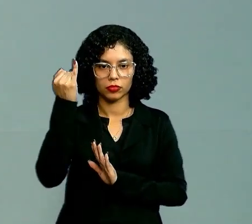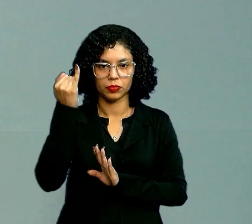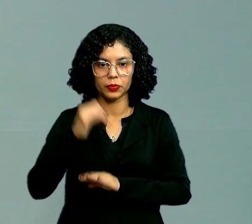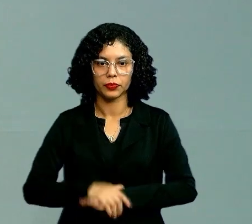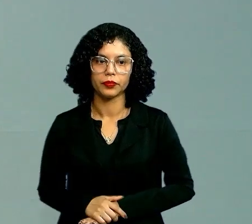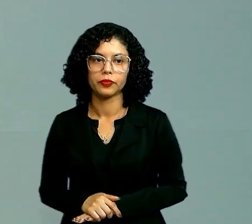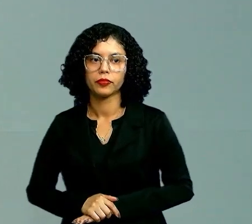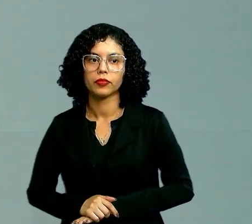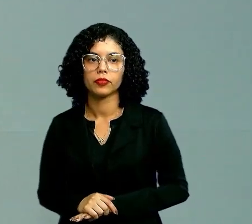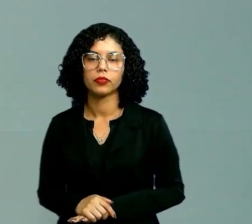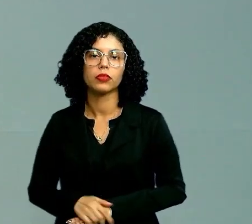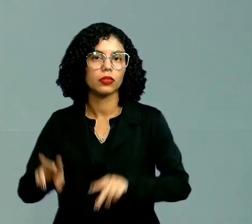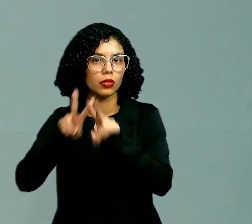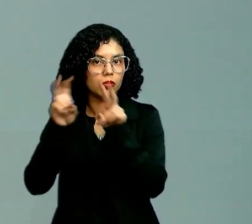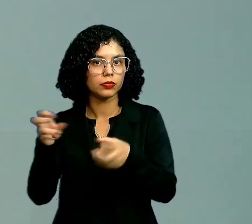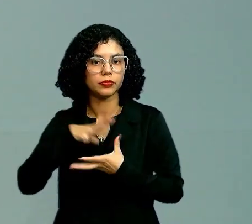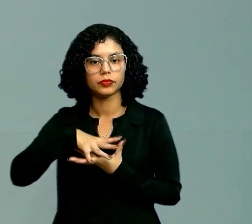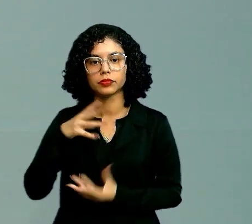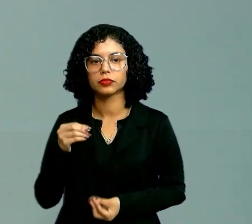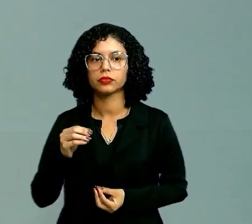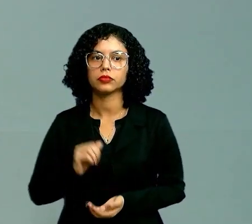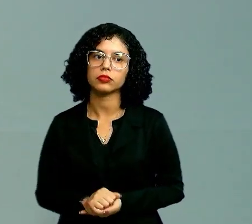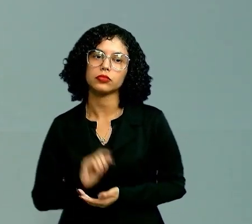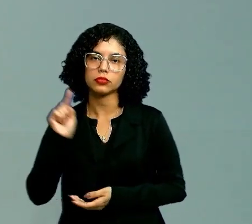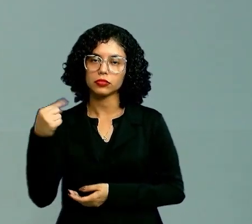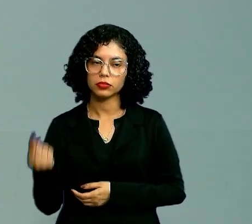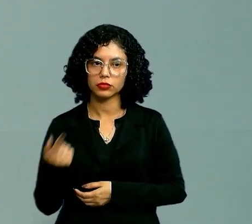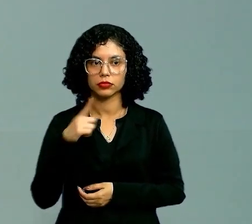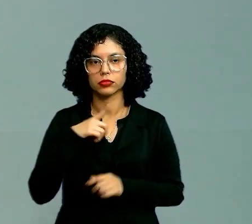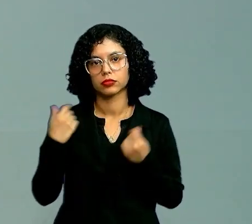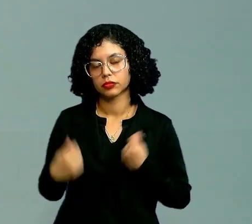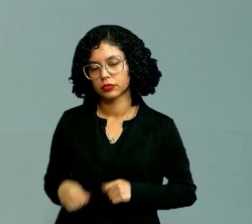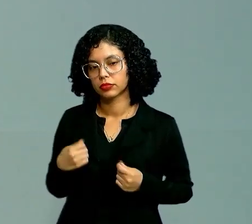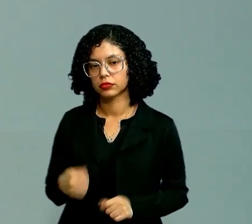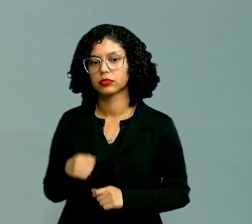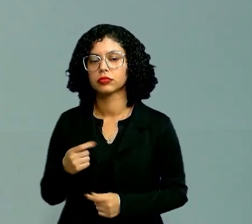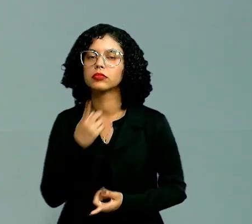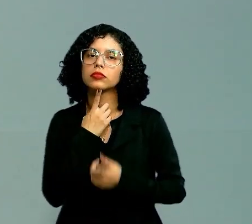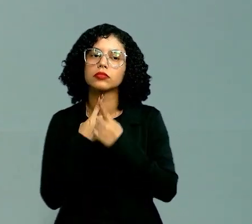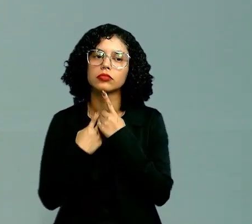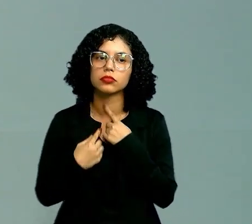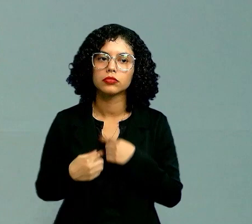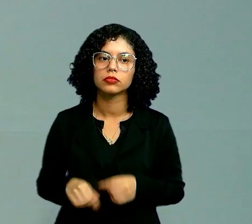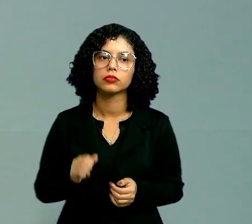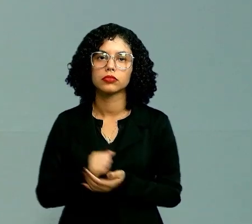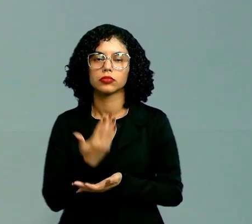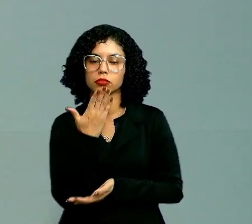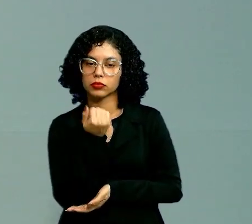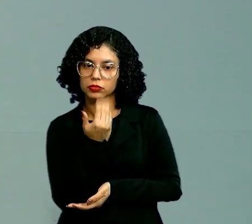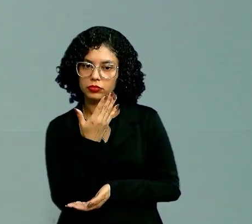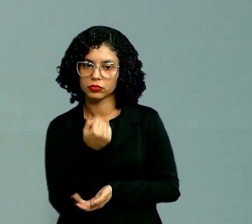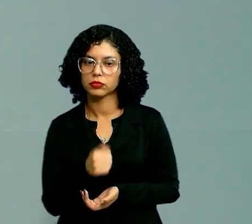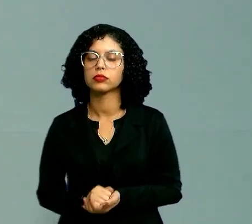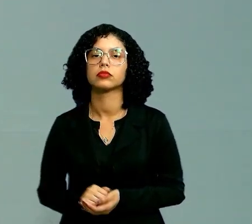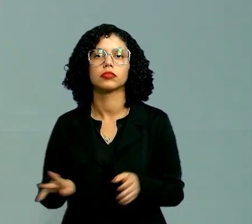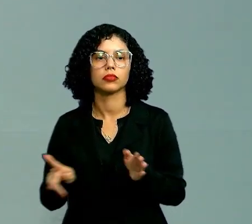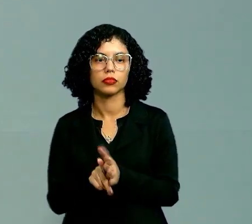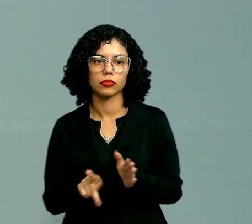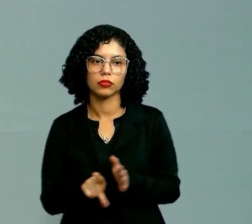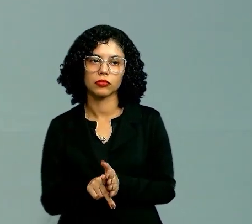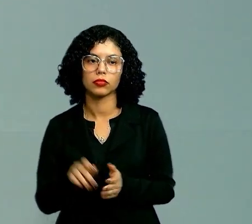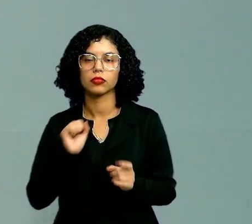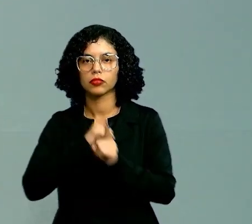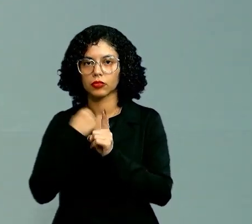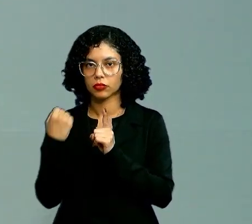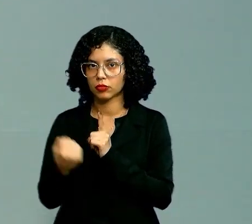principalmente esse tipo de alma era alma daqueles que deviam satisfazer com alimento com provimento a